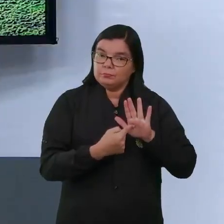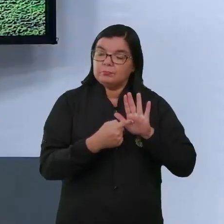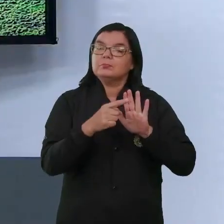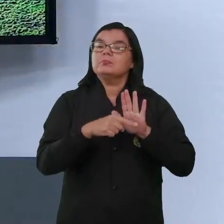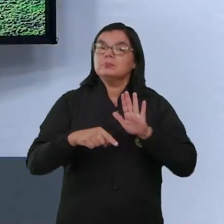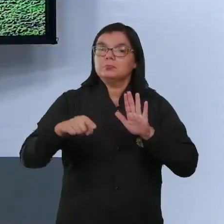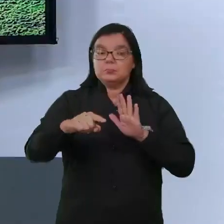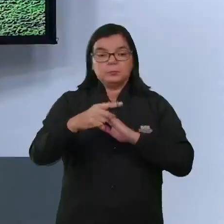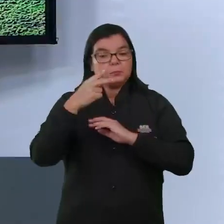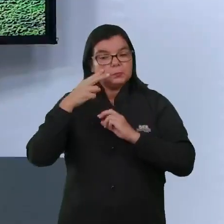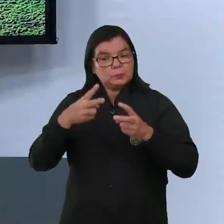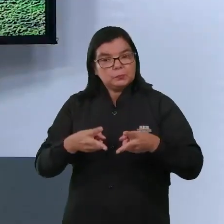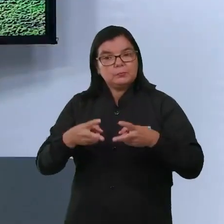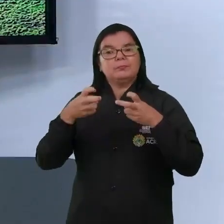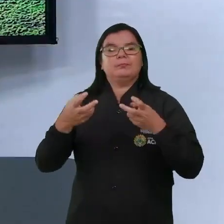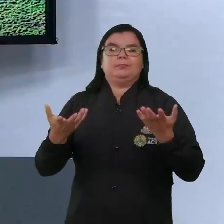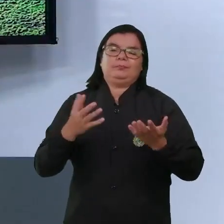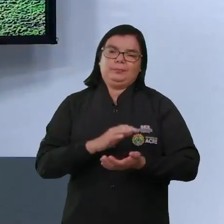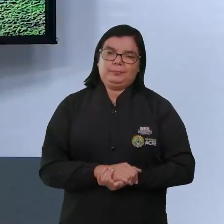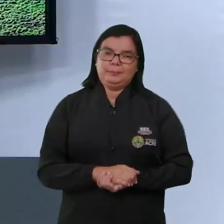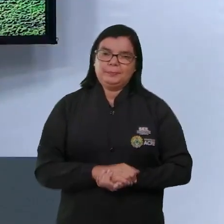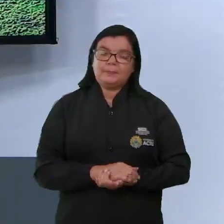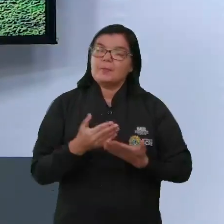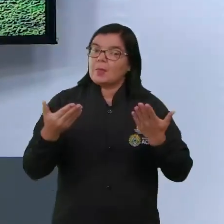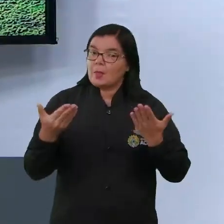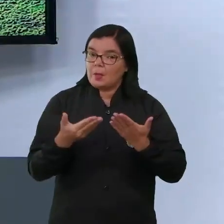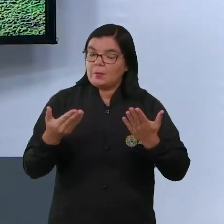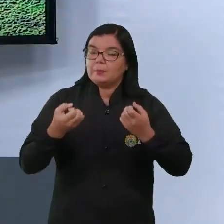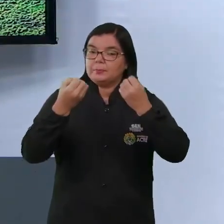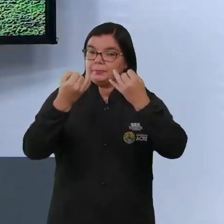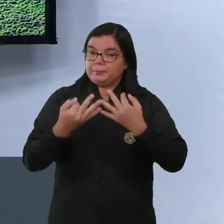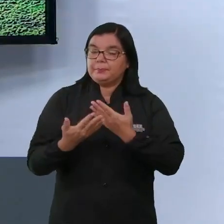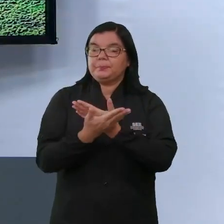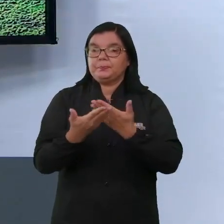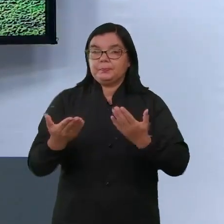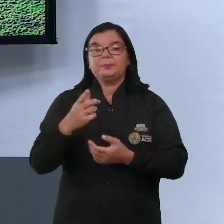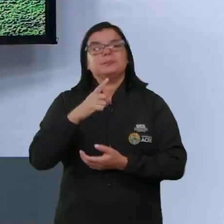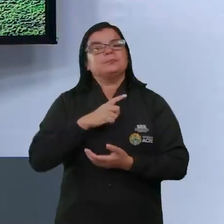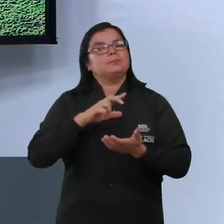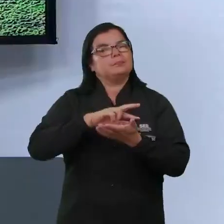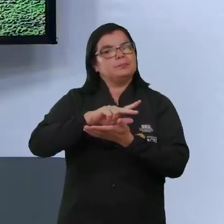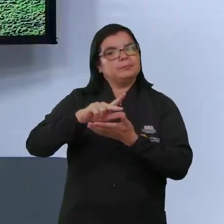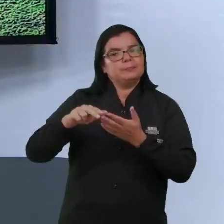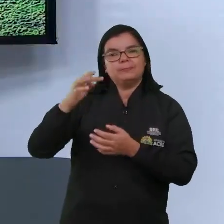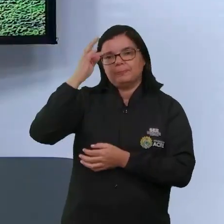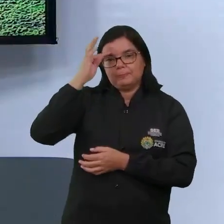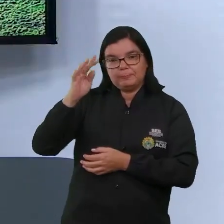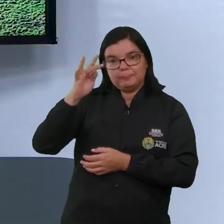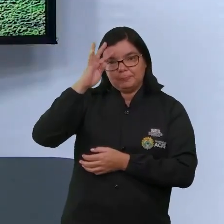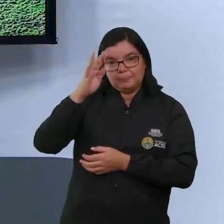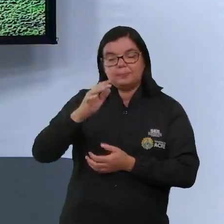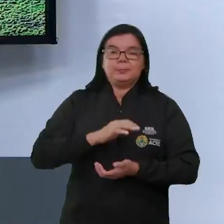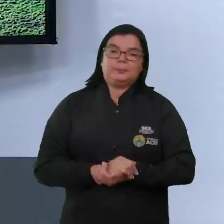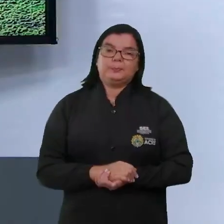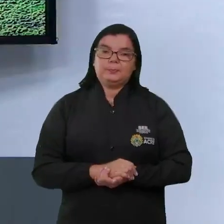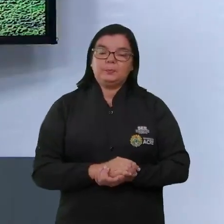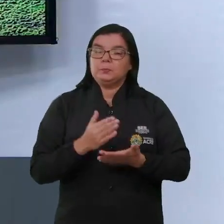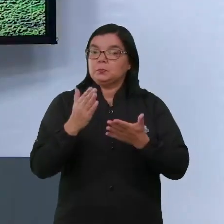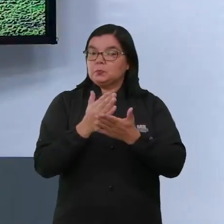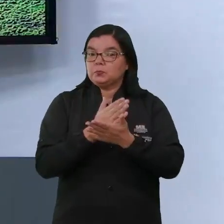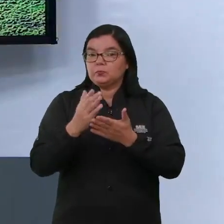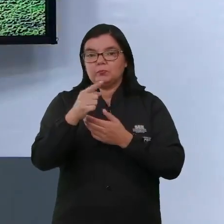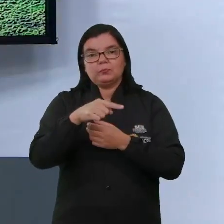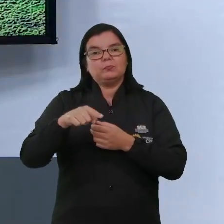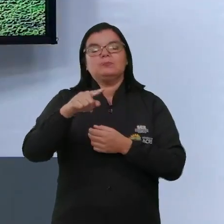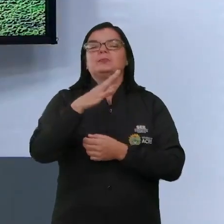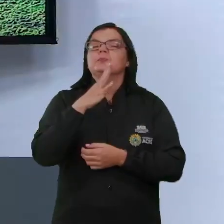elas serem vistas do alto? Agora, quero dizer para vocês que existem várias teorias da conspiração. Algumas vocês